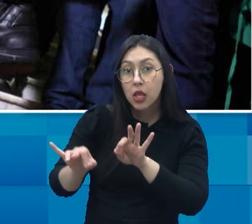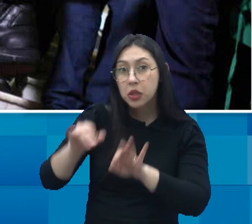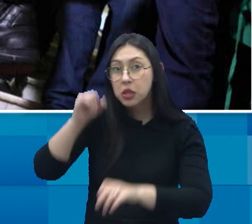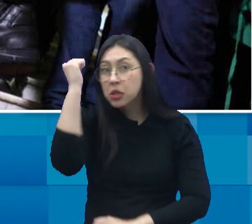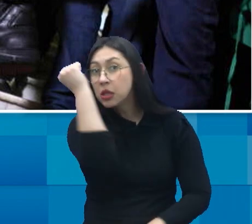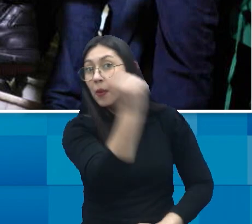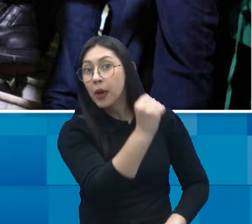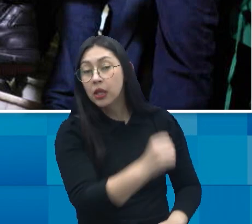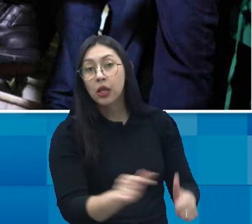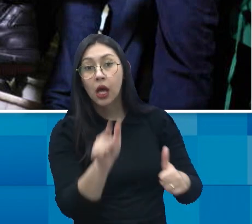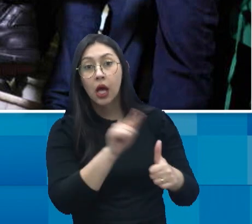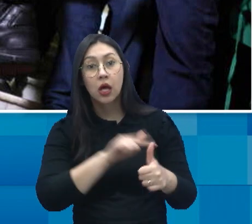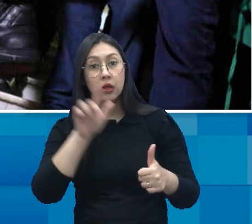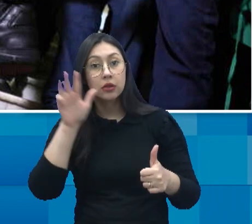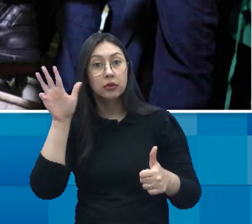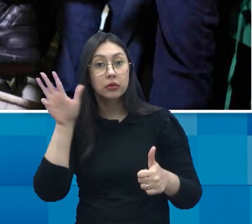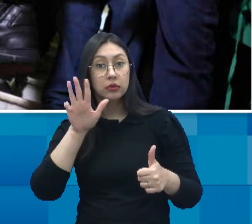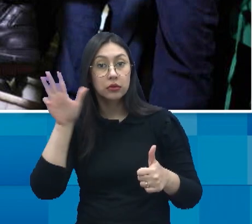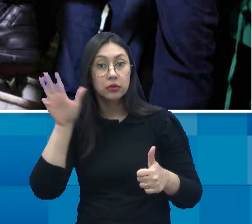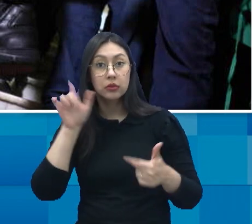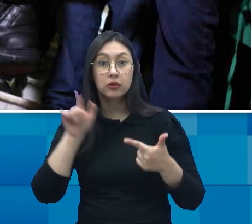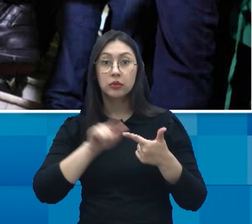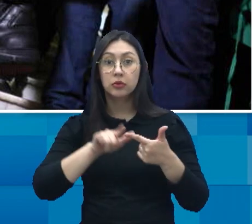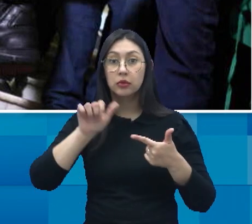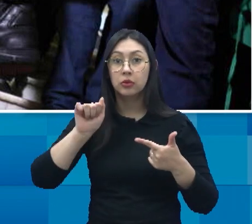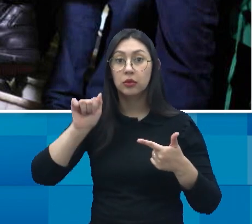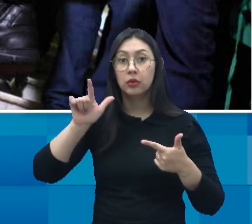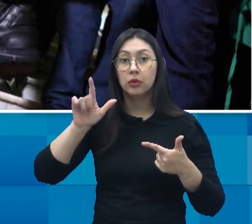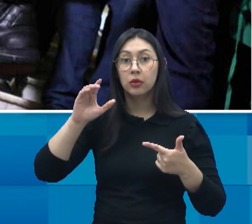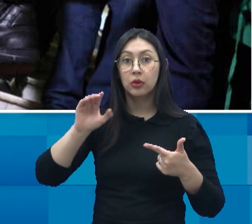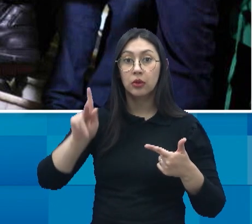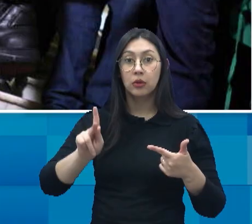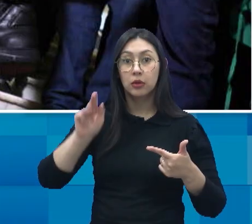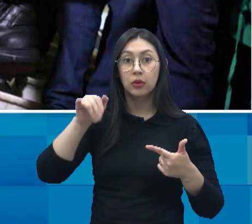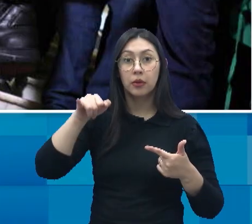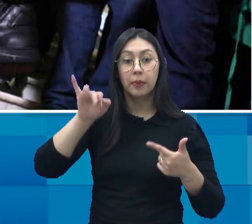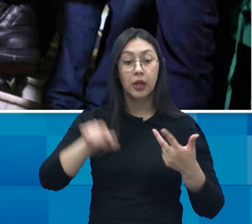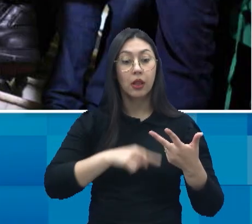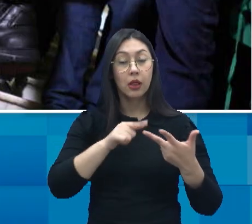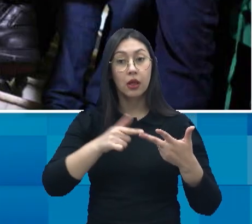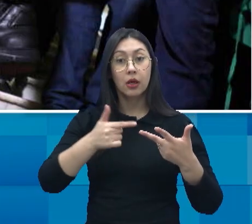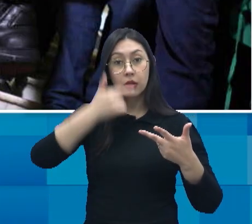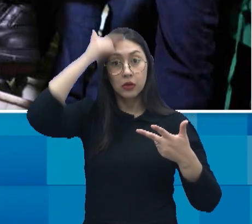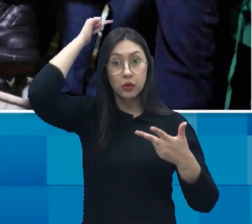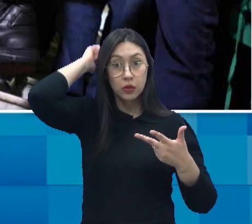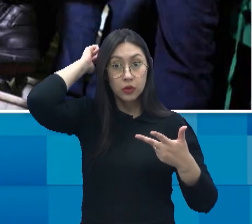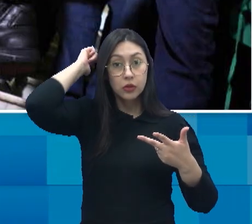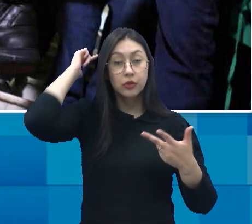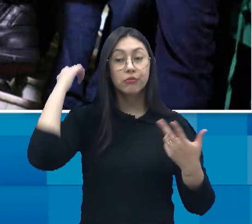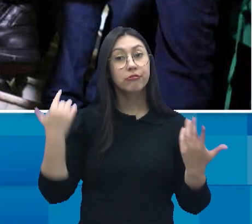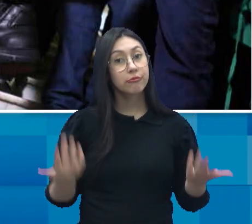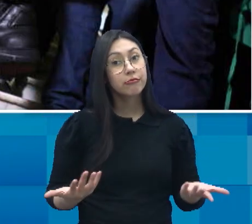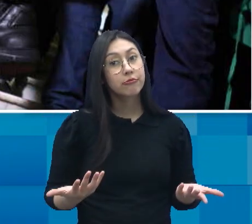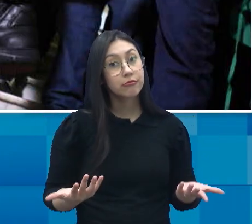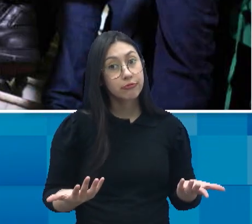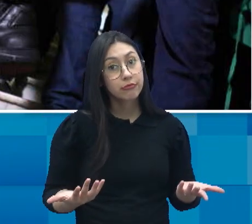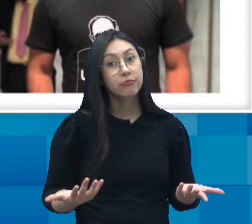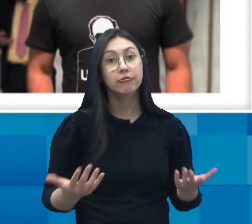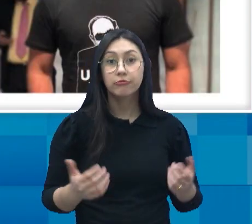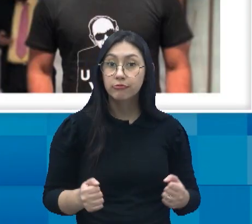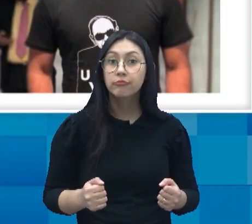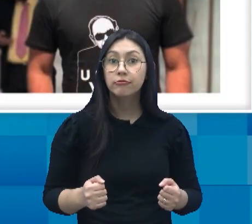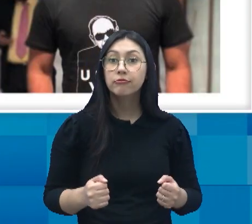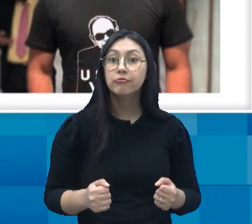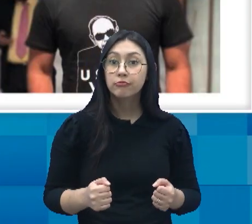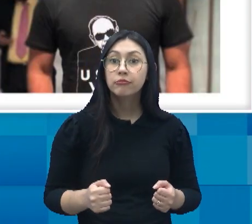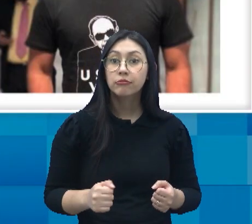Lula, presidente Lula, Alckmin e o Alexandre de Moraes. Então, esses, nos depoimentos